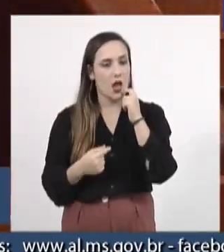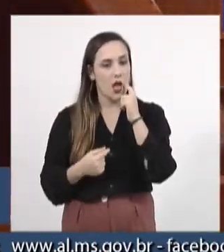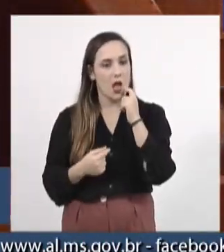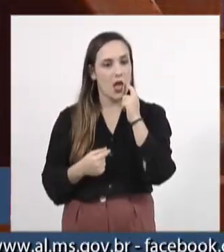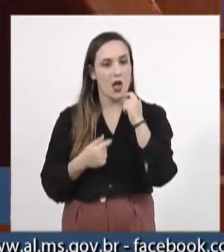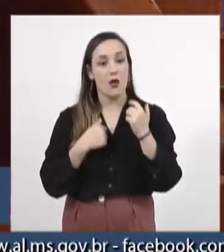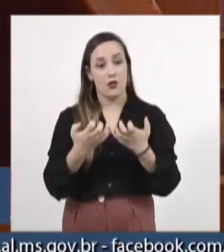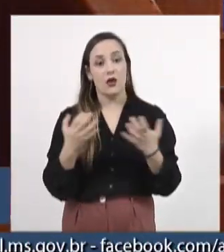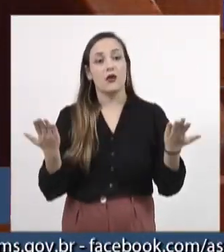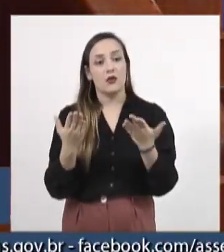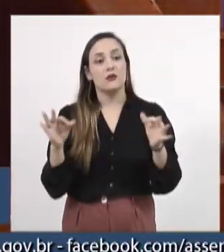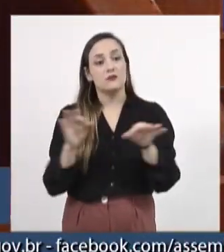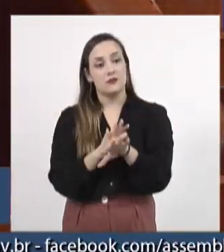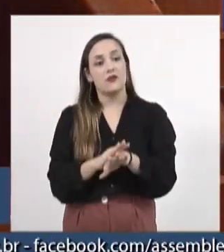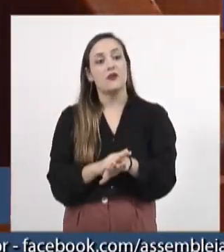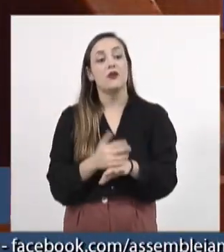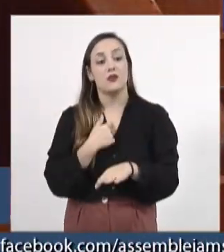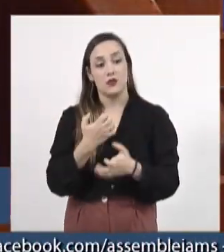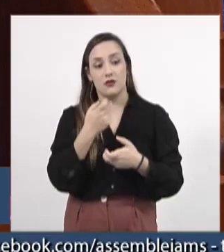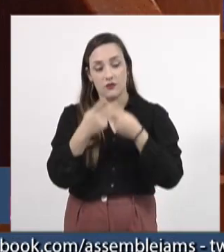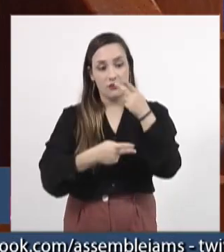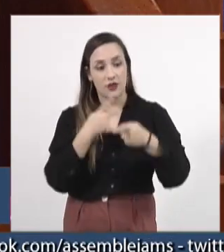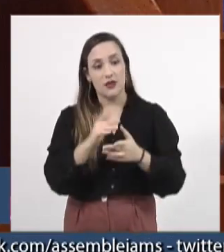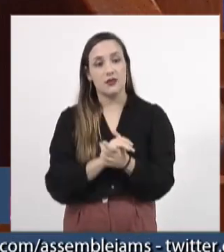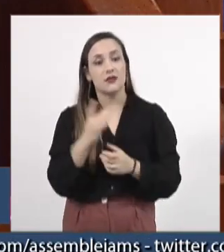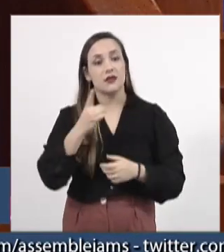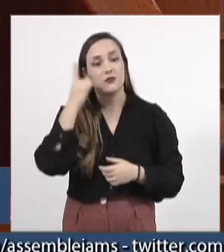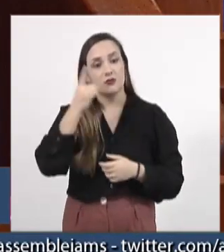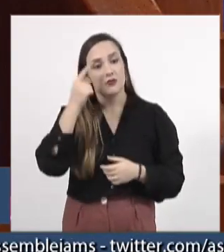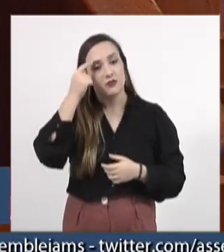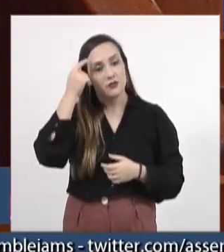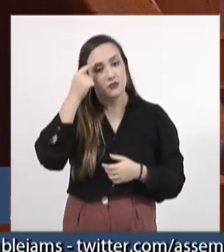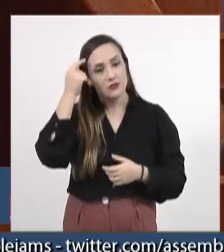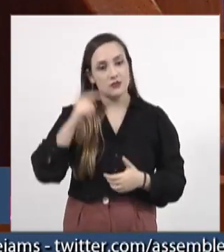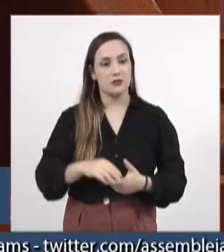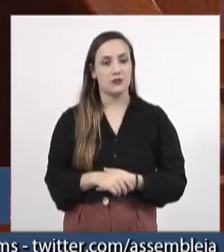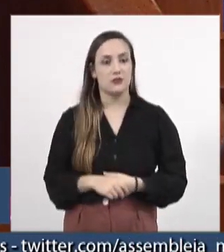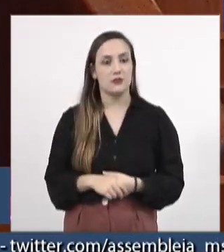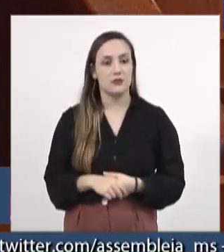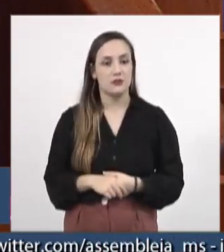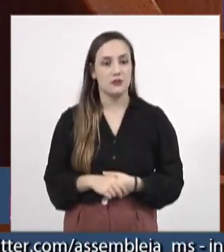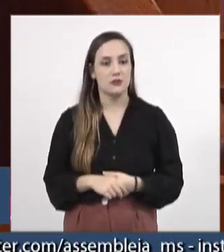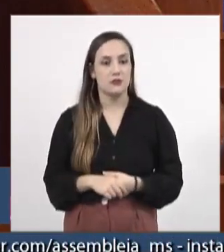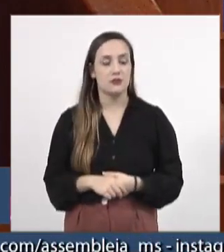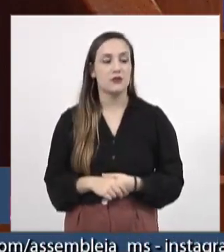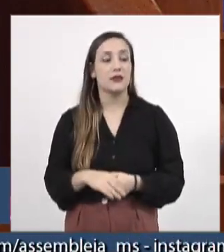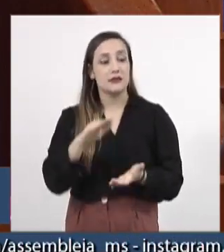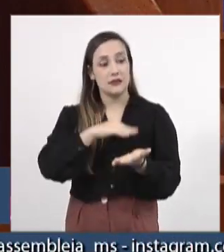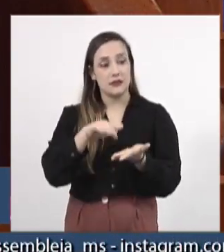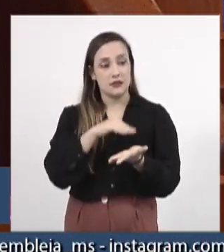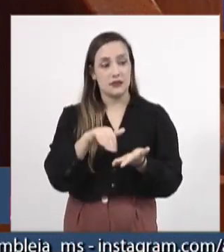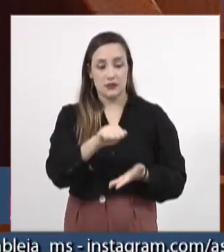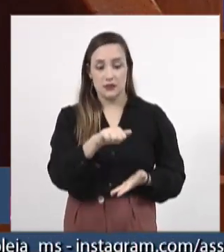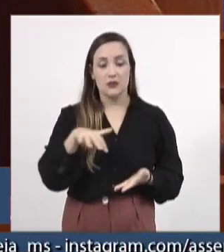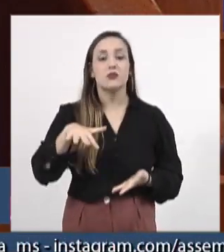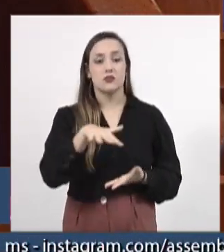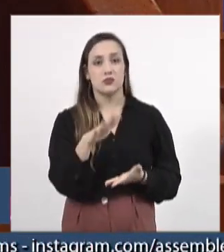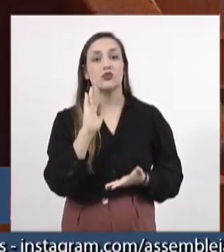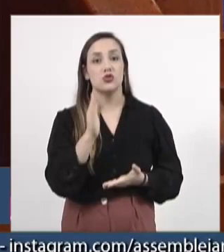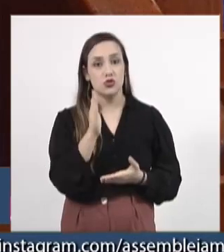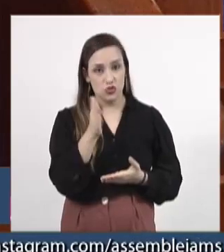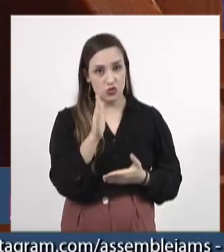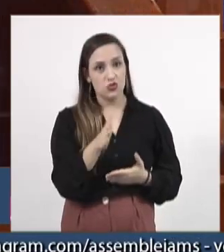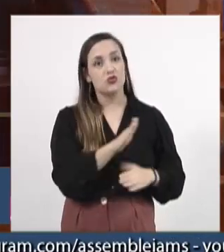para encerrar, presidente, quero dizer aqui, sobre a fala do deputado Zé Teixeira, que a Secretaria de Assistência Social, no final de semana, esteve